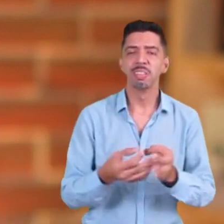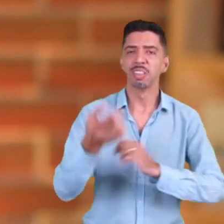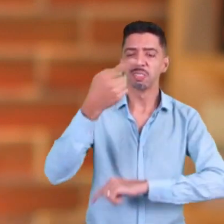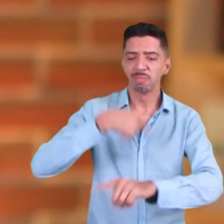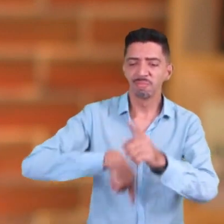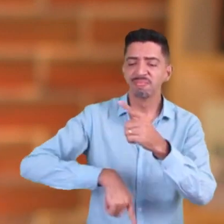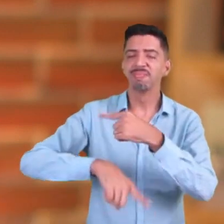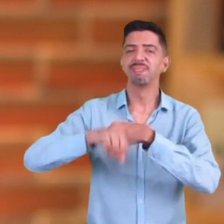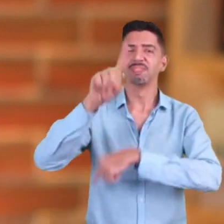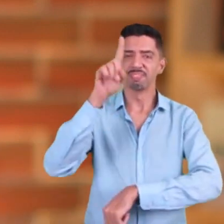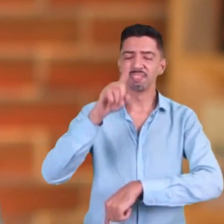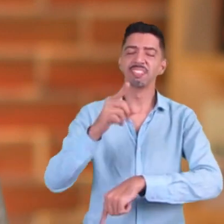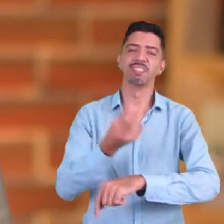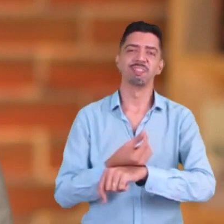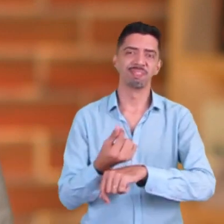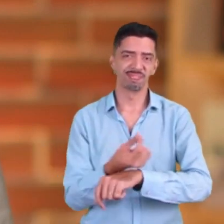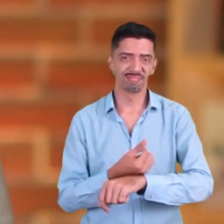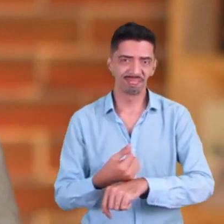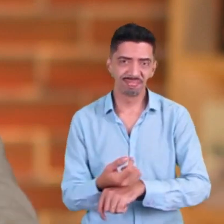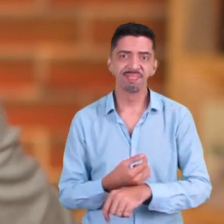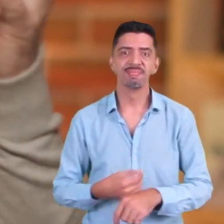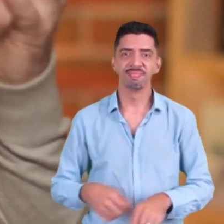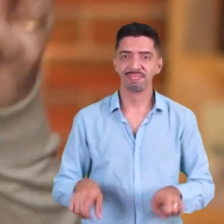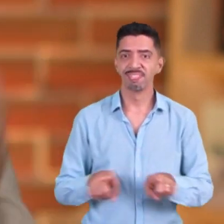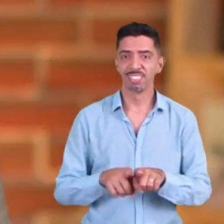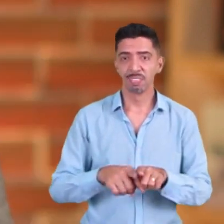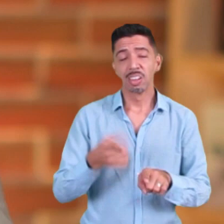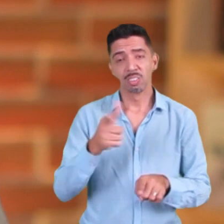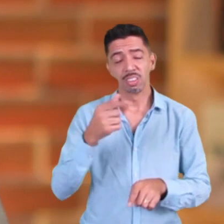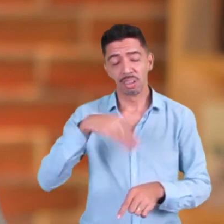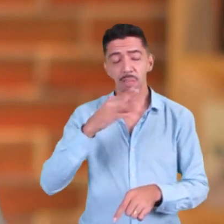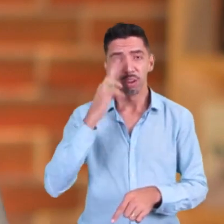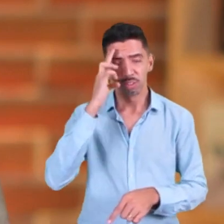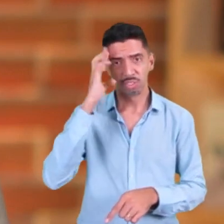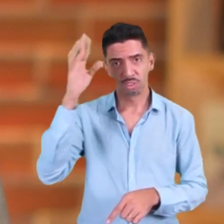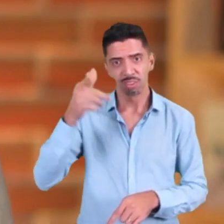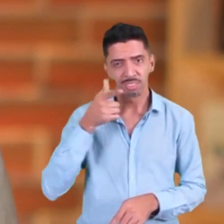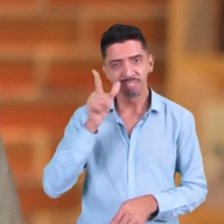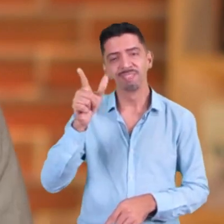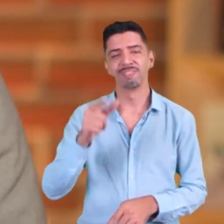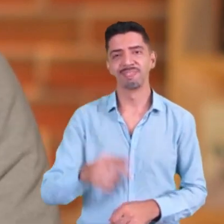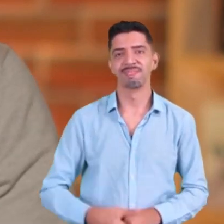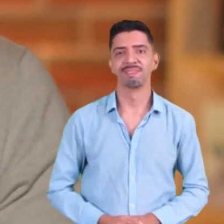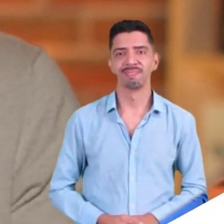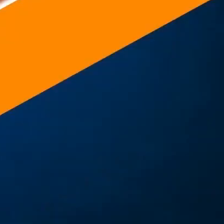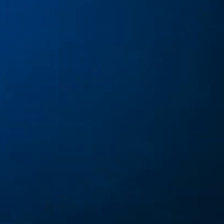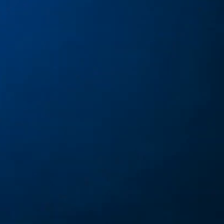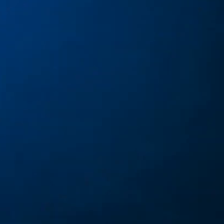família para sustentabilidade financeira, por que não dizer, para realizar mais sonhos.